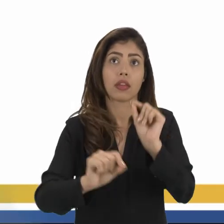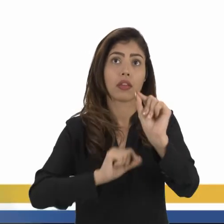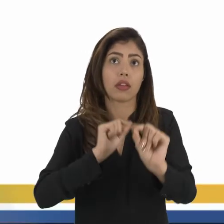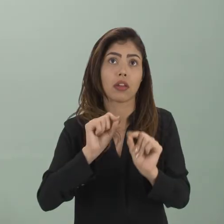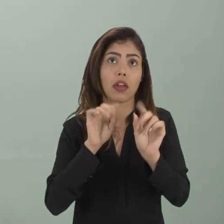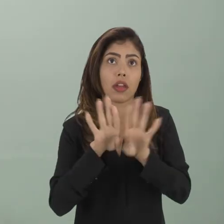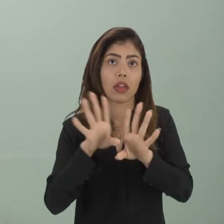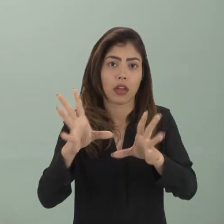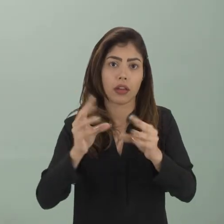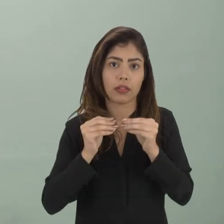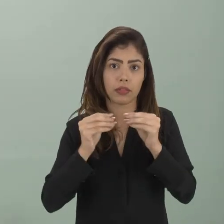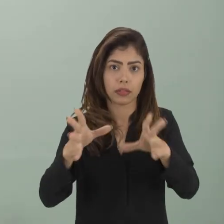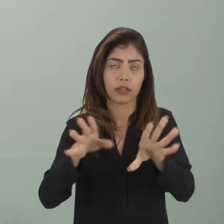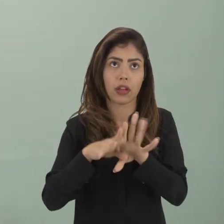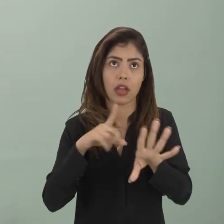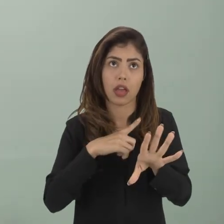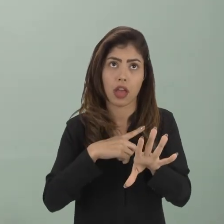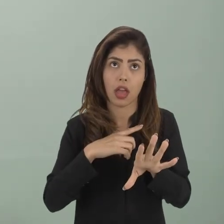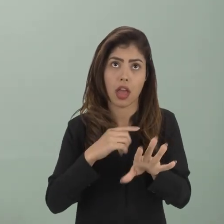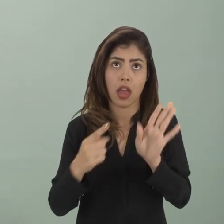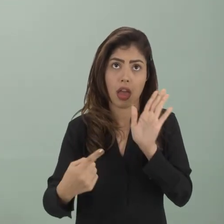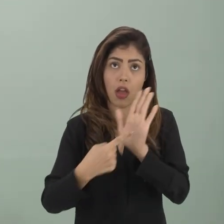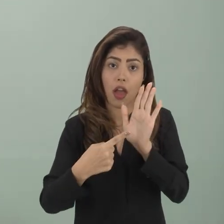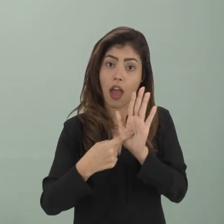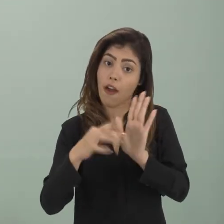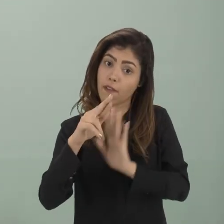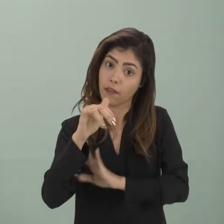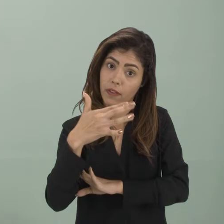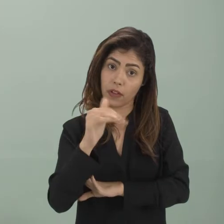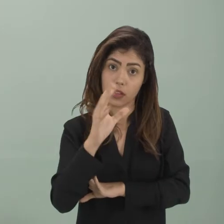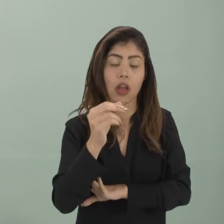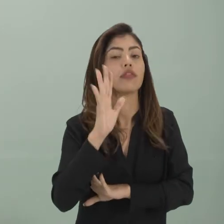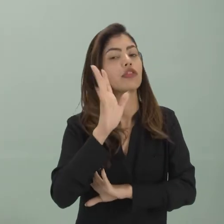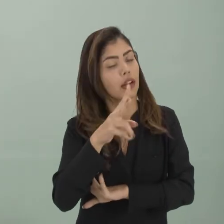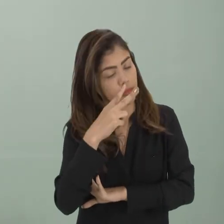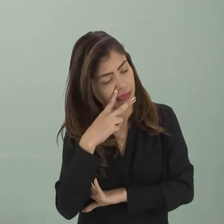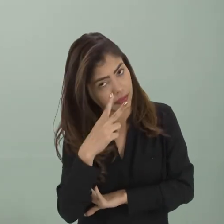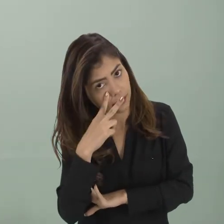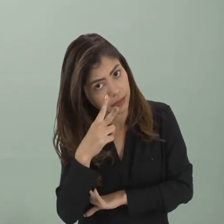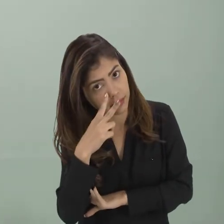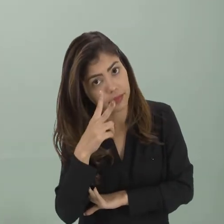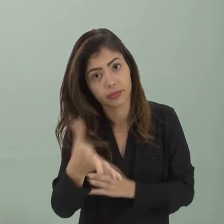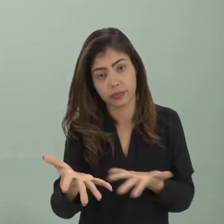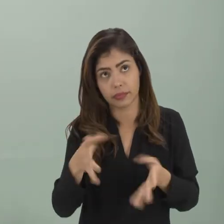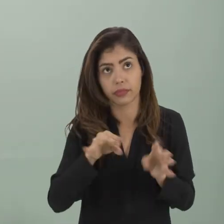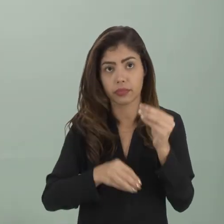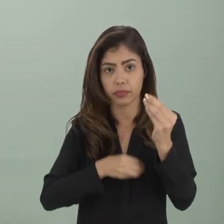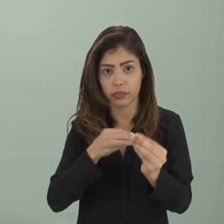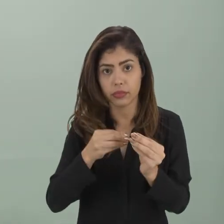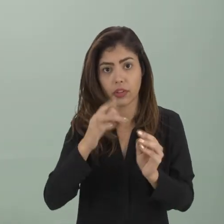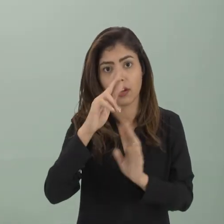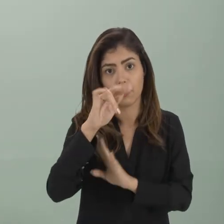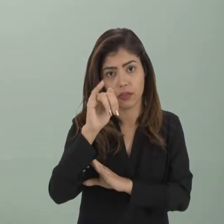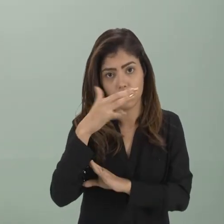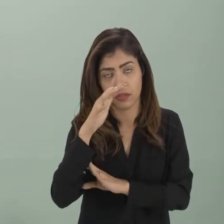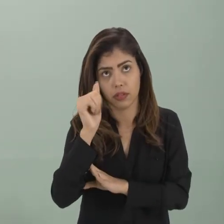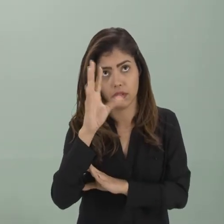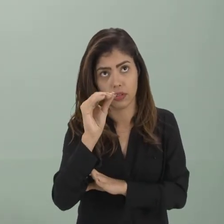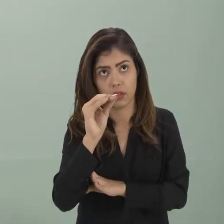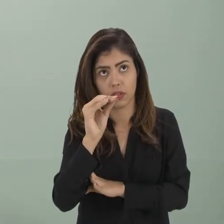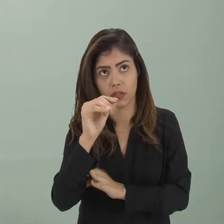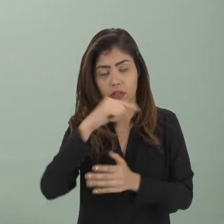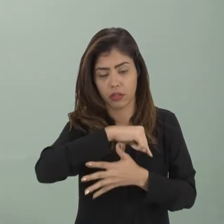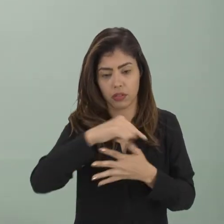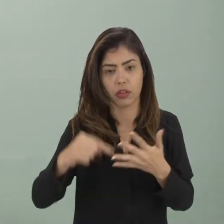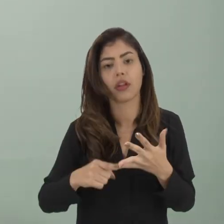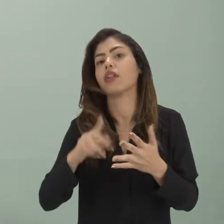gera uma contração que vai desempenhar uma determinada função. Então, nós já vimos as funções dos tecidos